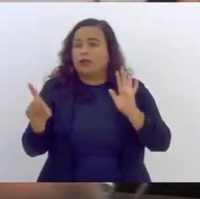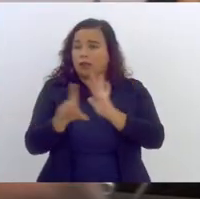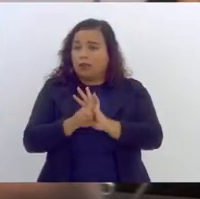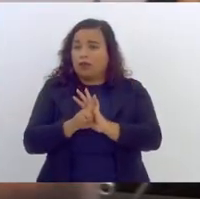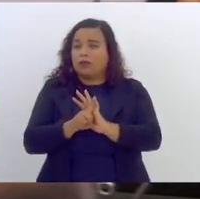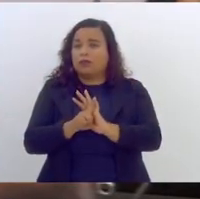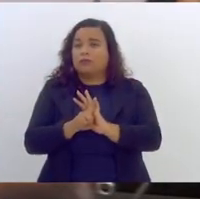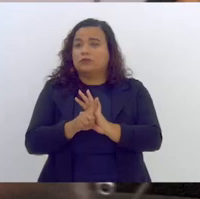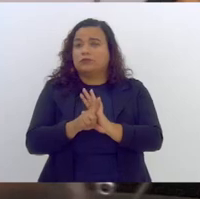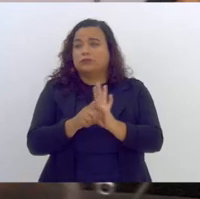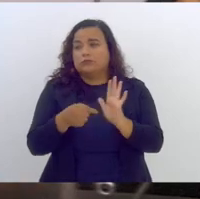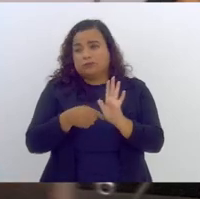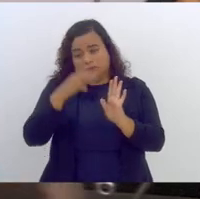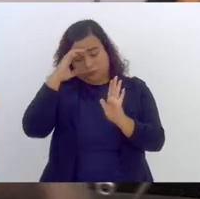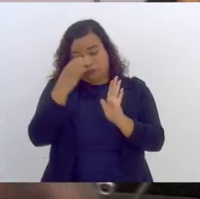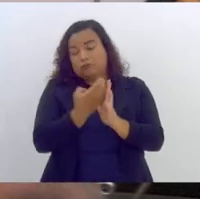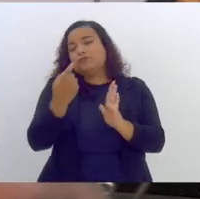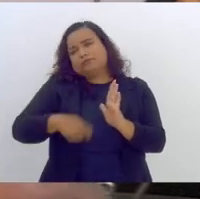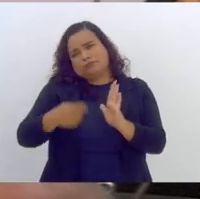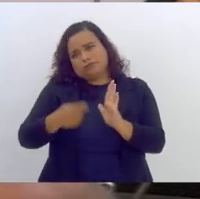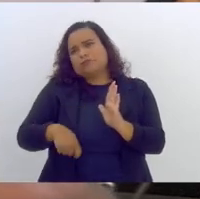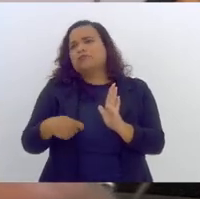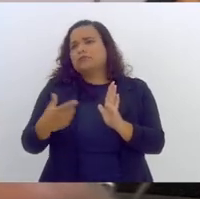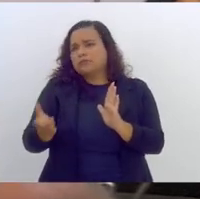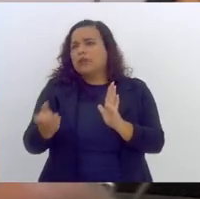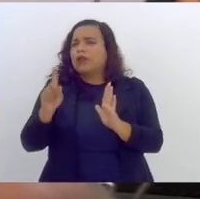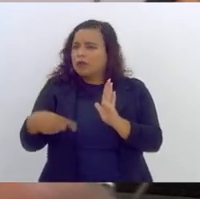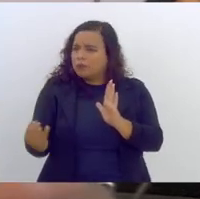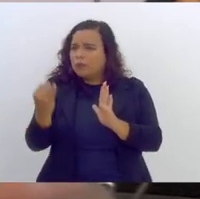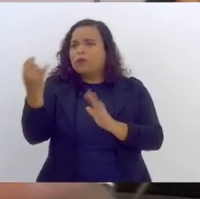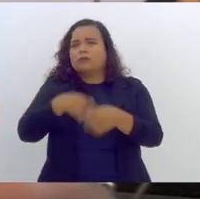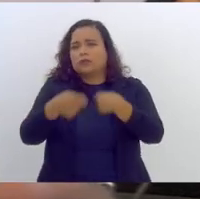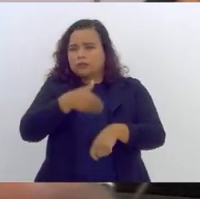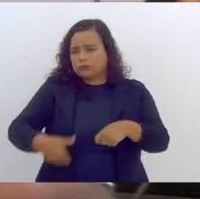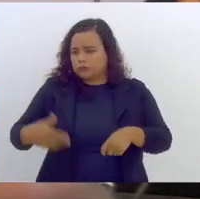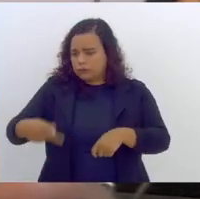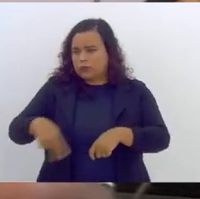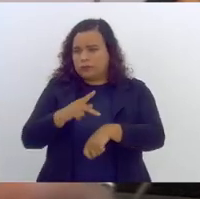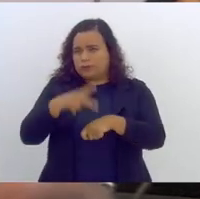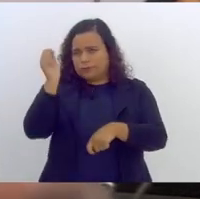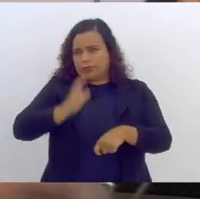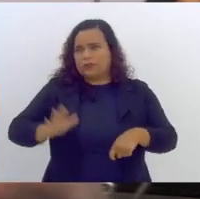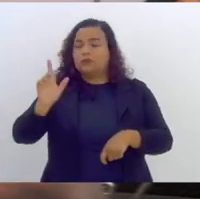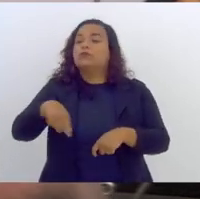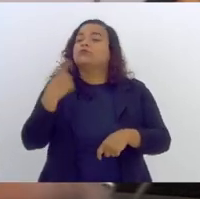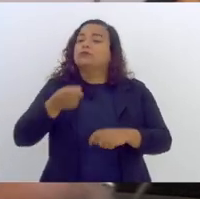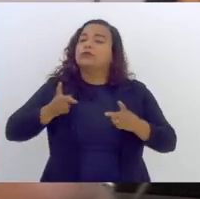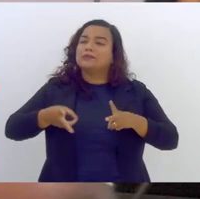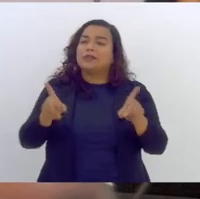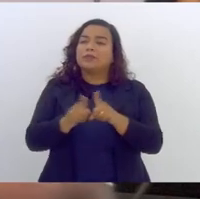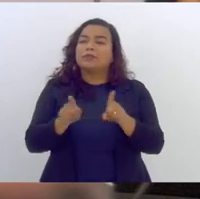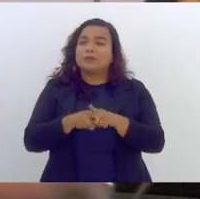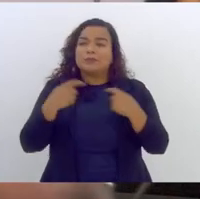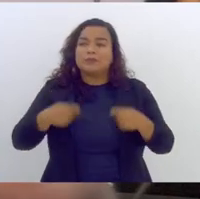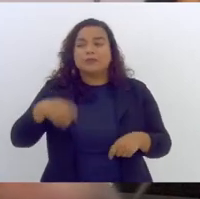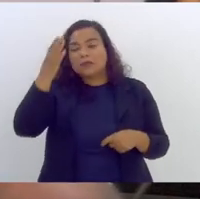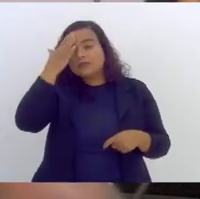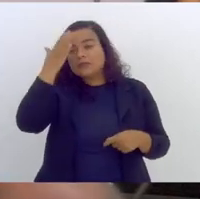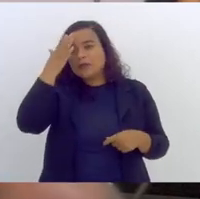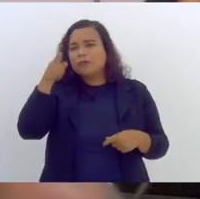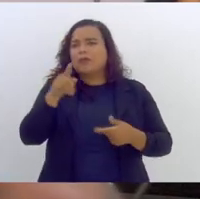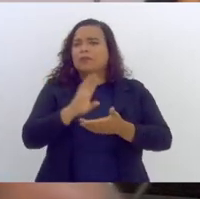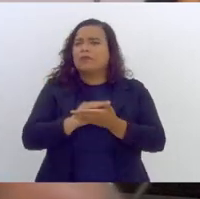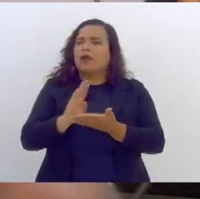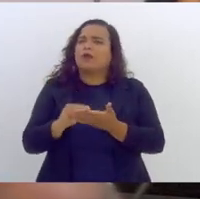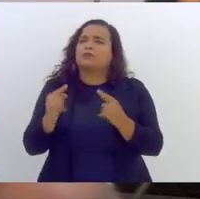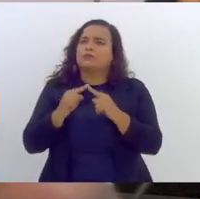da improbidade administrativa que é muito salutar para administração pública nesse país e a gente sempre tende a nos pautar